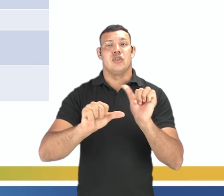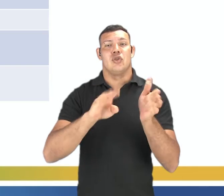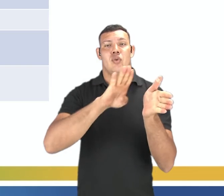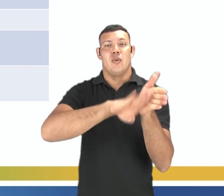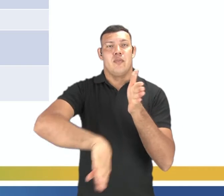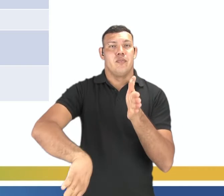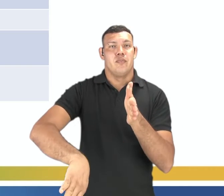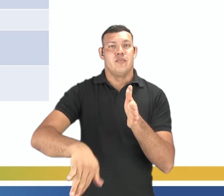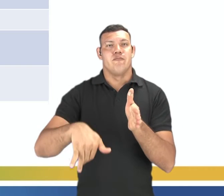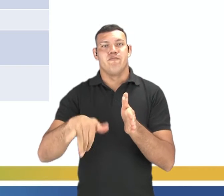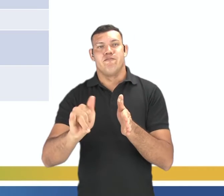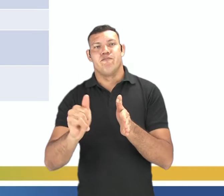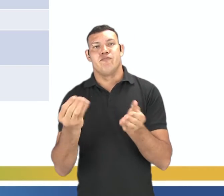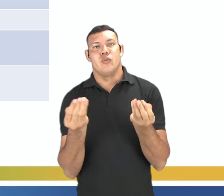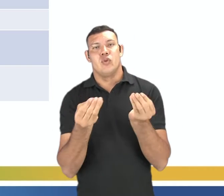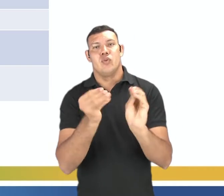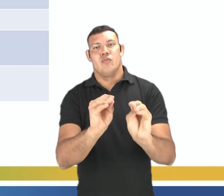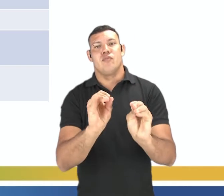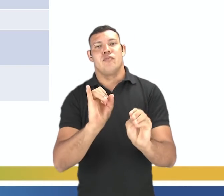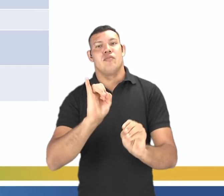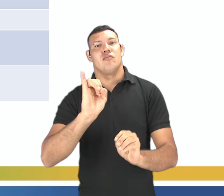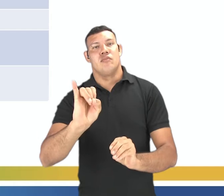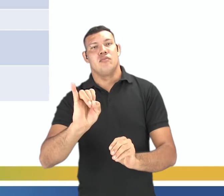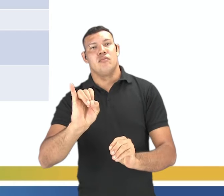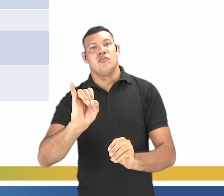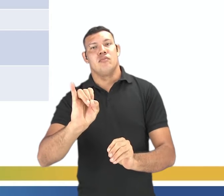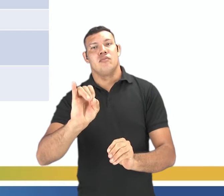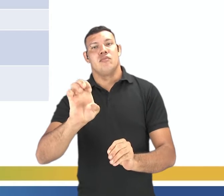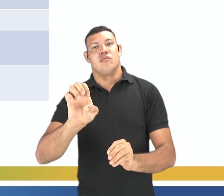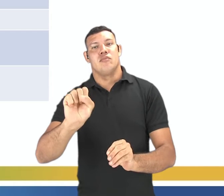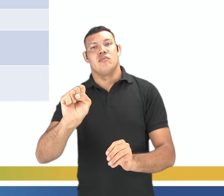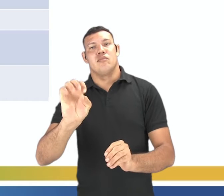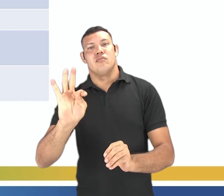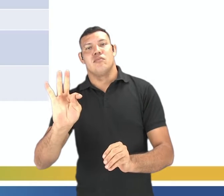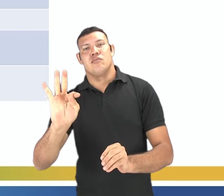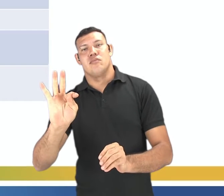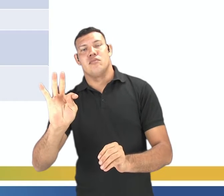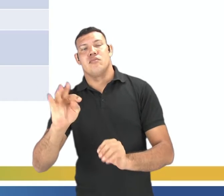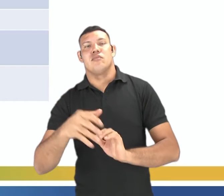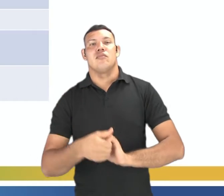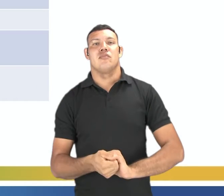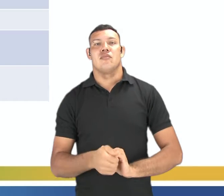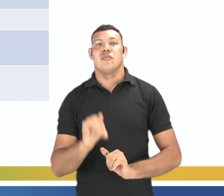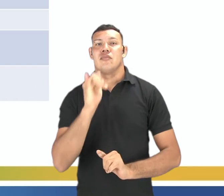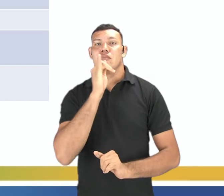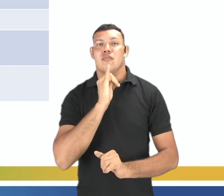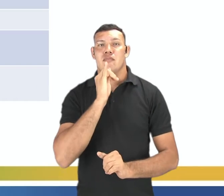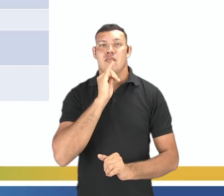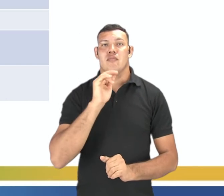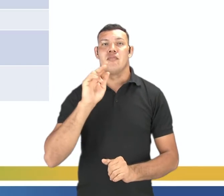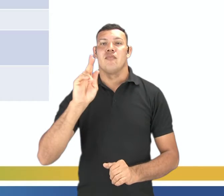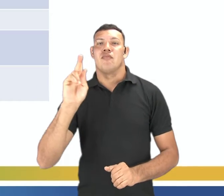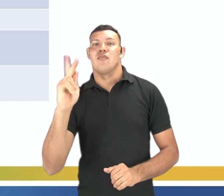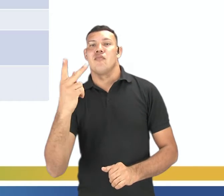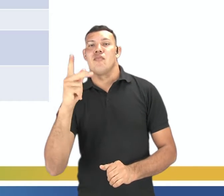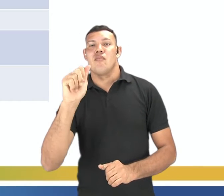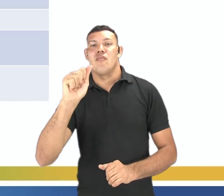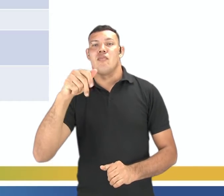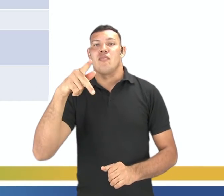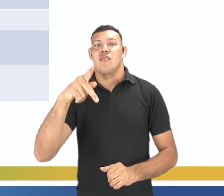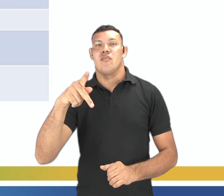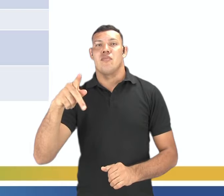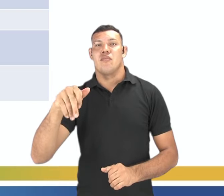tiramos o Y e colocamos a letra I e acrescentamos o EST. Happy, feliz.